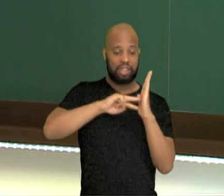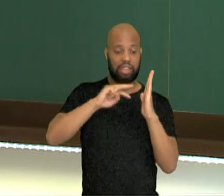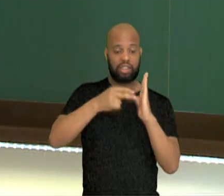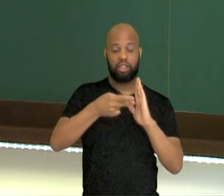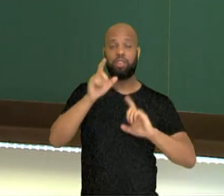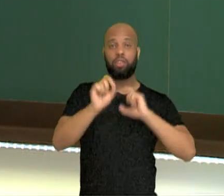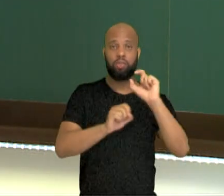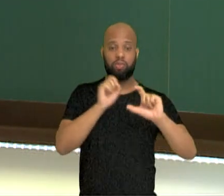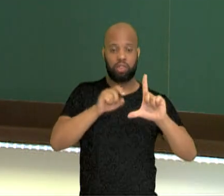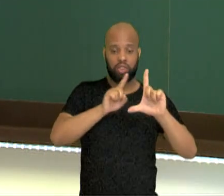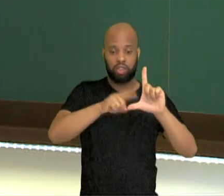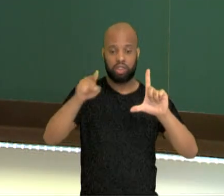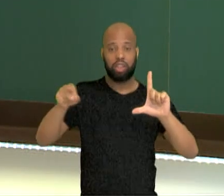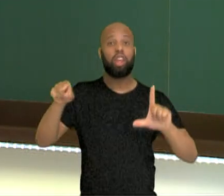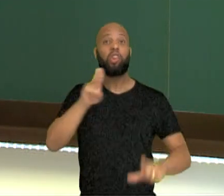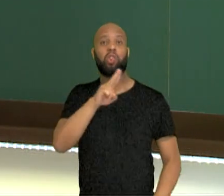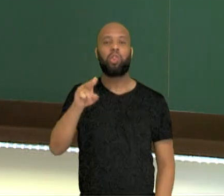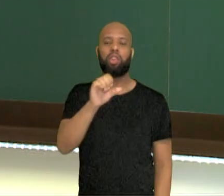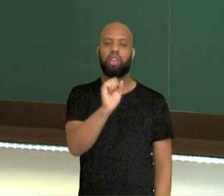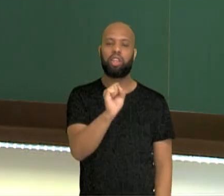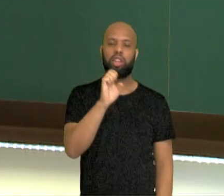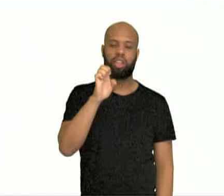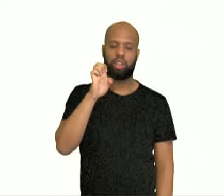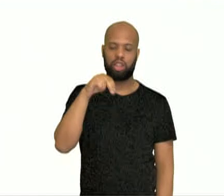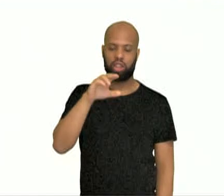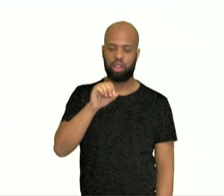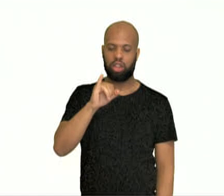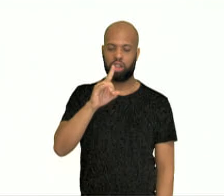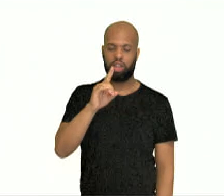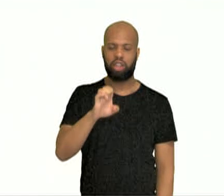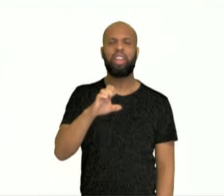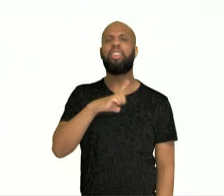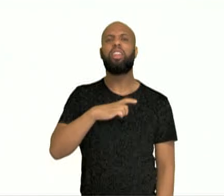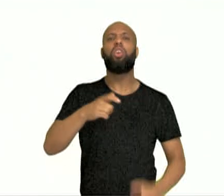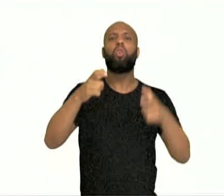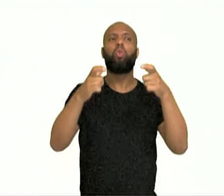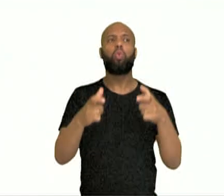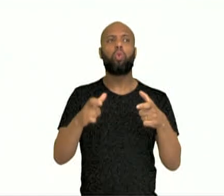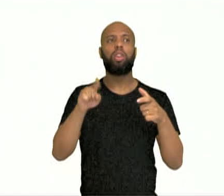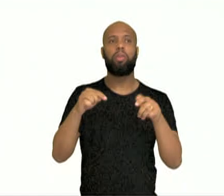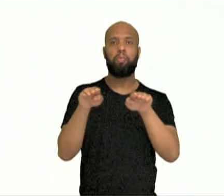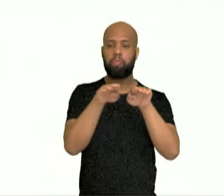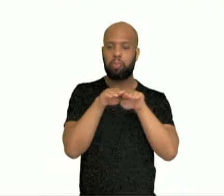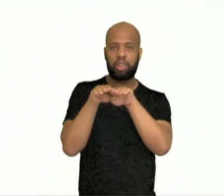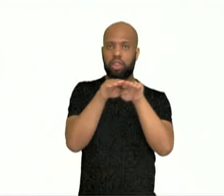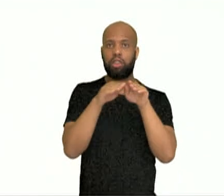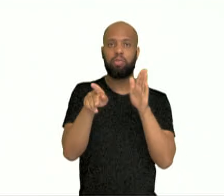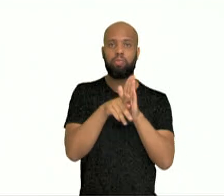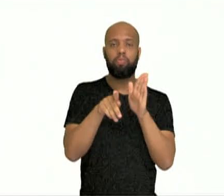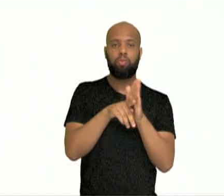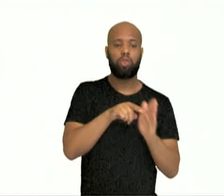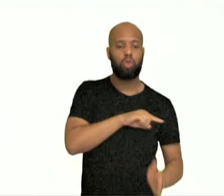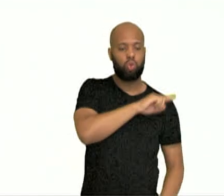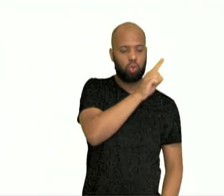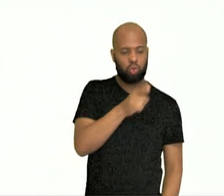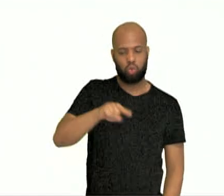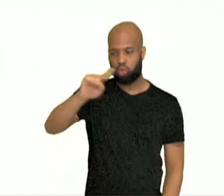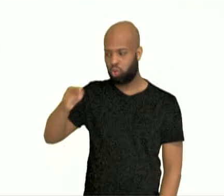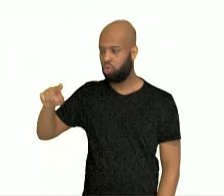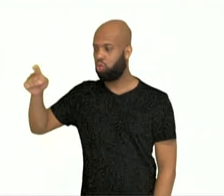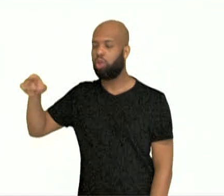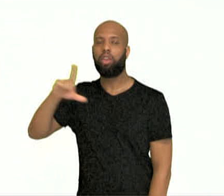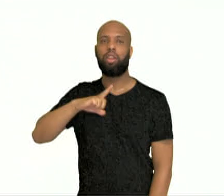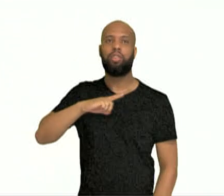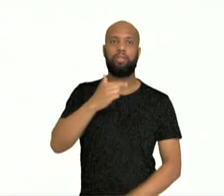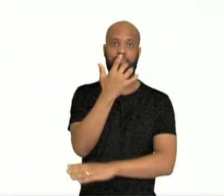gráfico a gente vai chamar de senoide. E onde nós utilizamos? Esse é o padrão de onda que ocorre frequentemente na